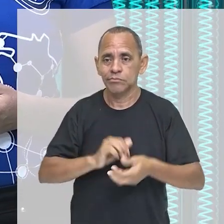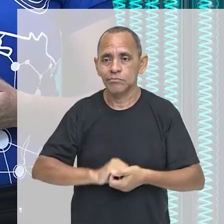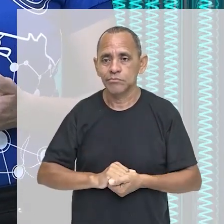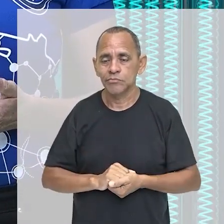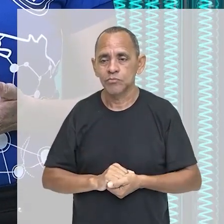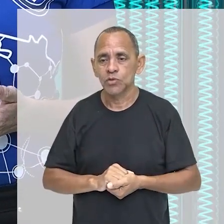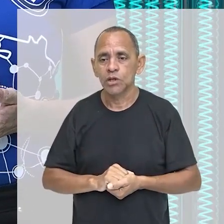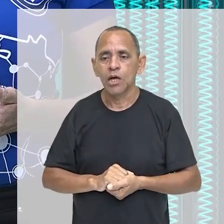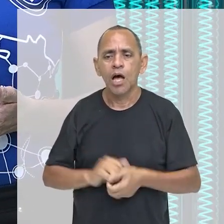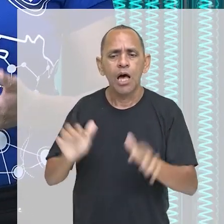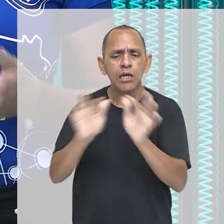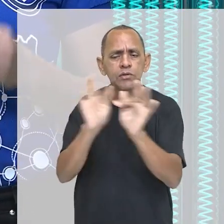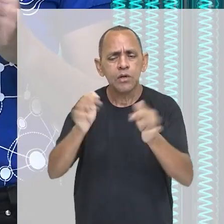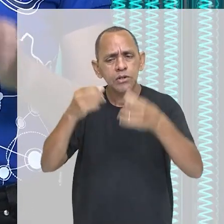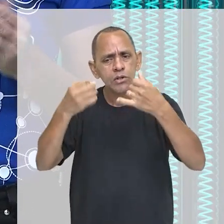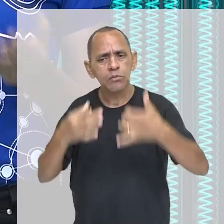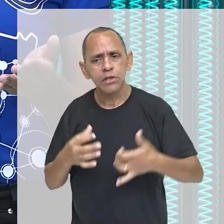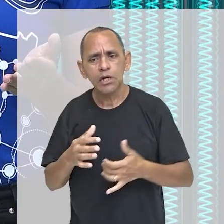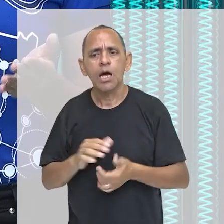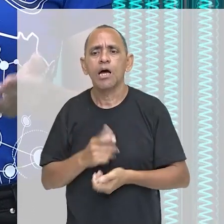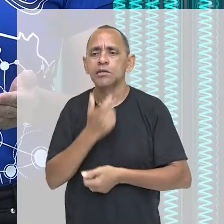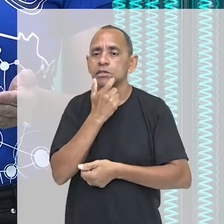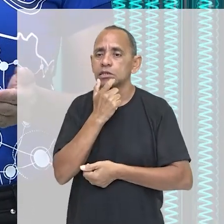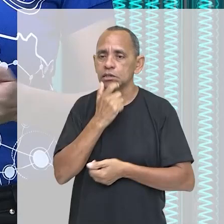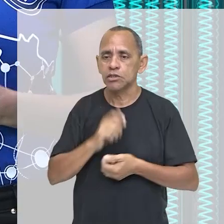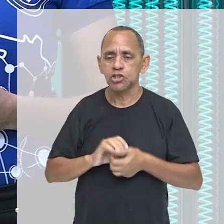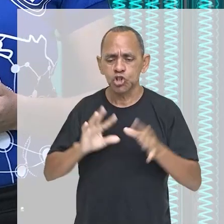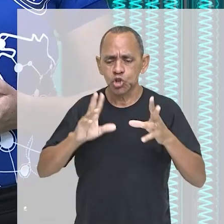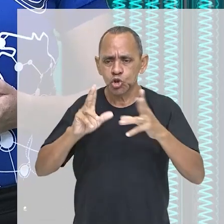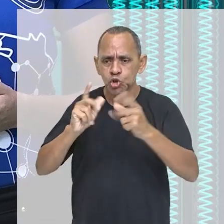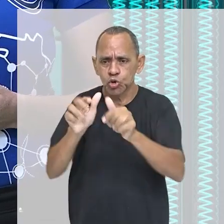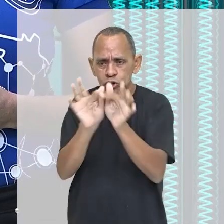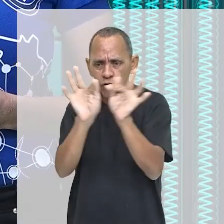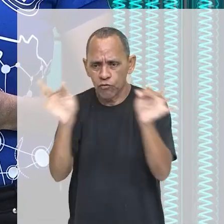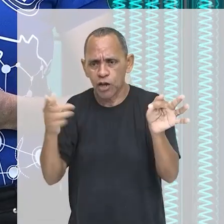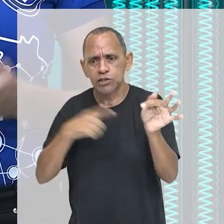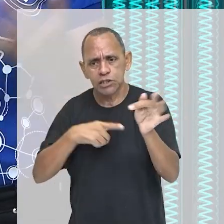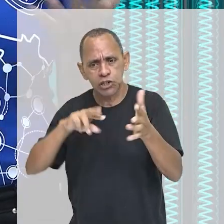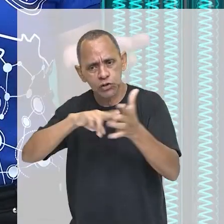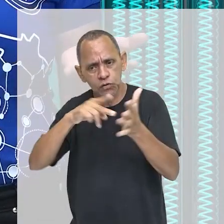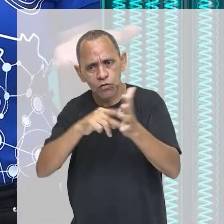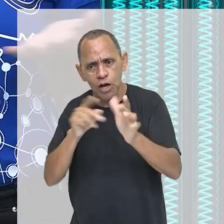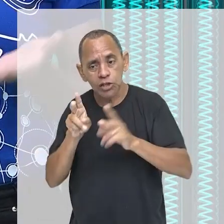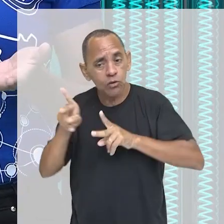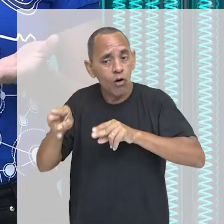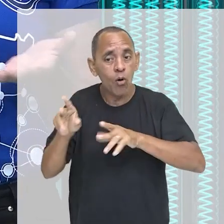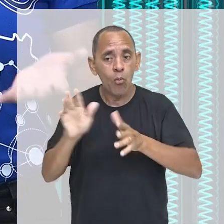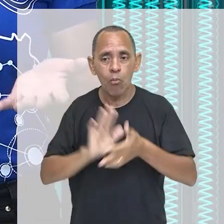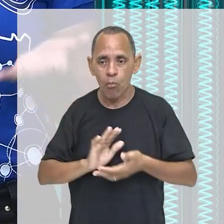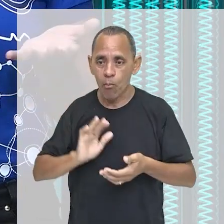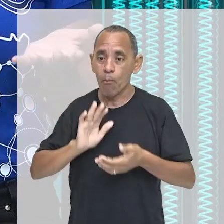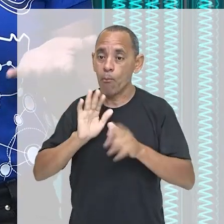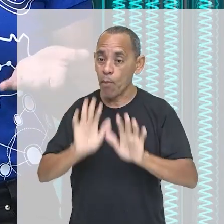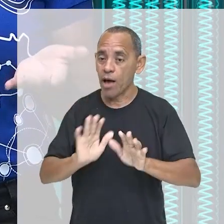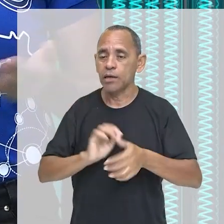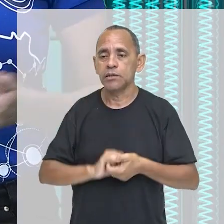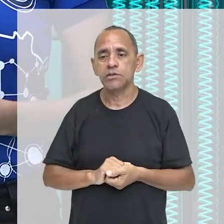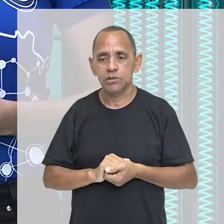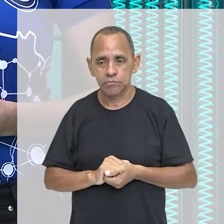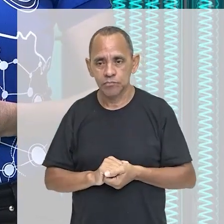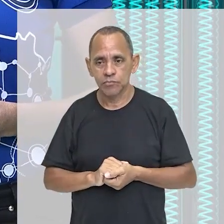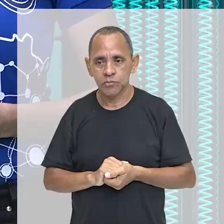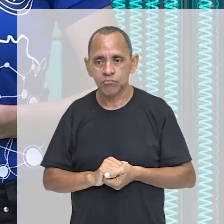unhappy. Então, todas essas frases têm o mesmo significado. Ele é rico, mas, porém, contudo,